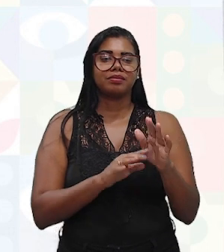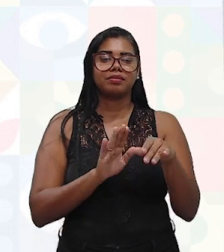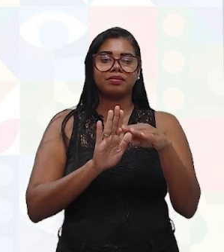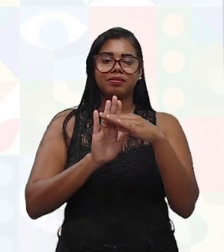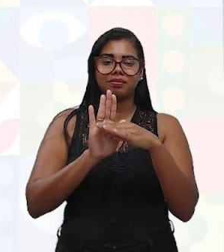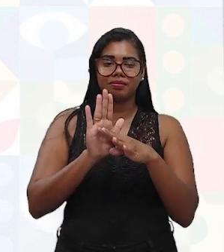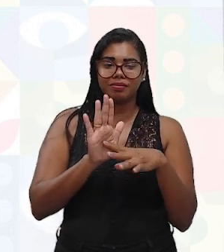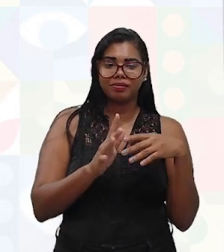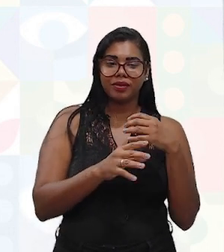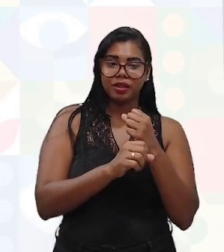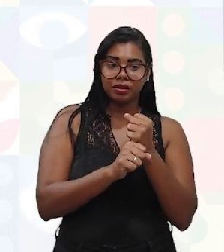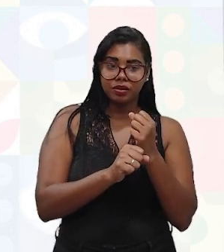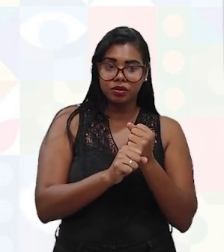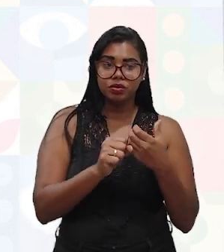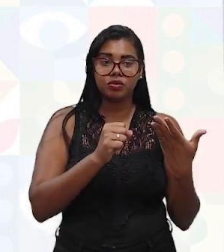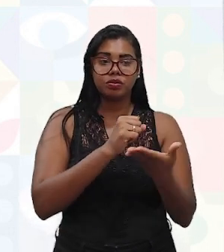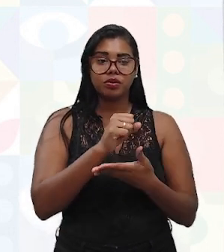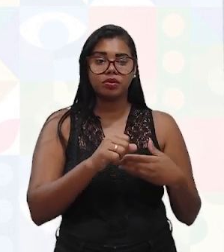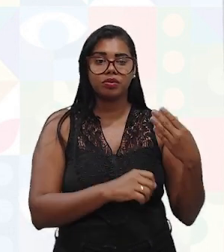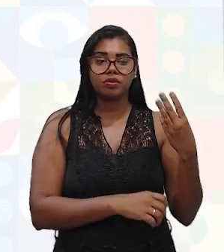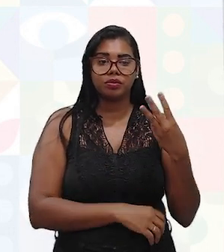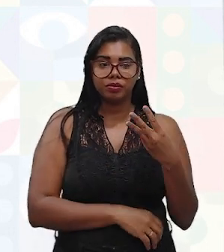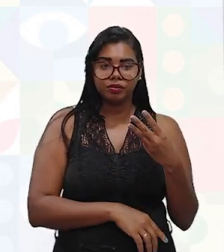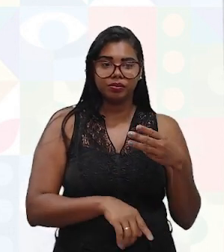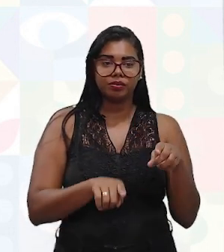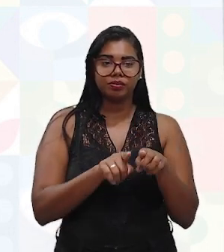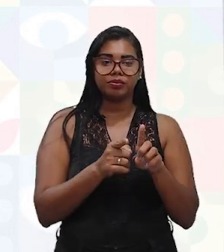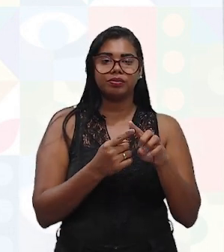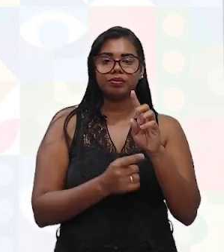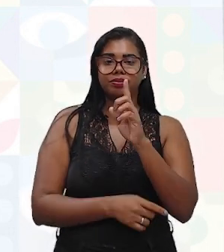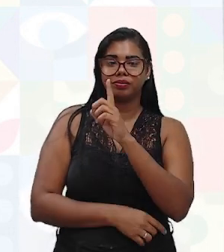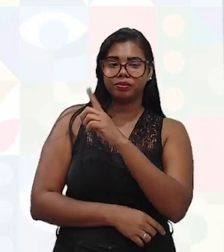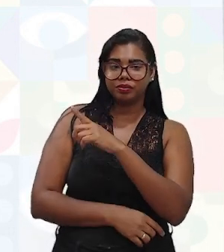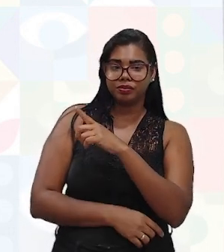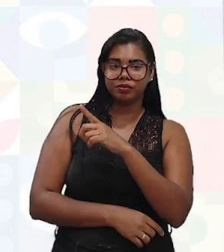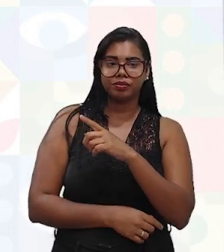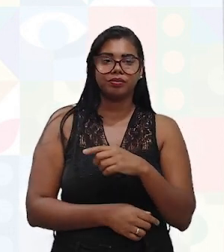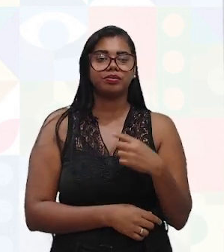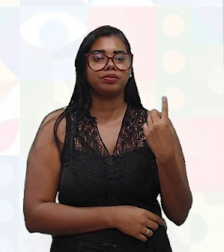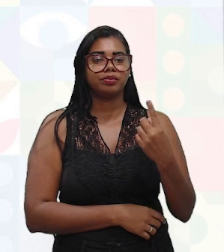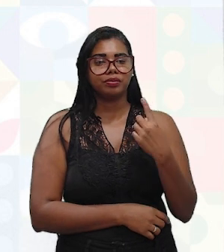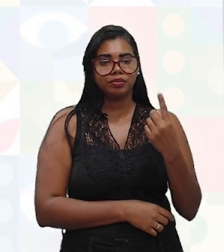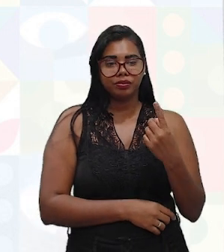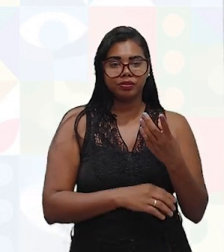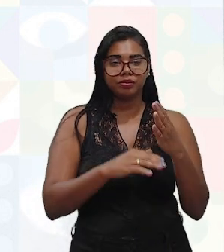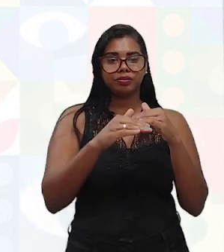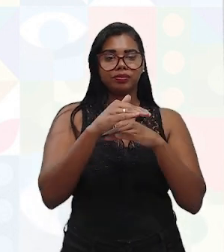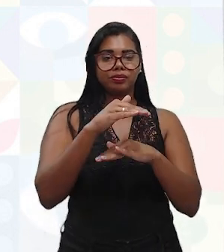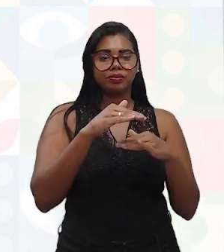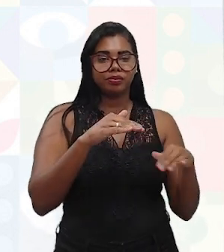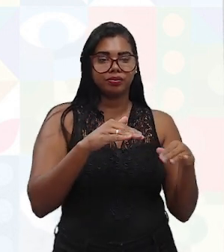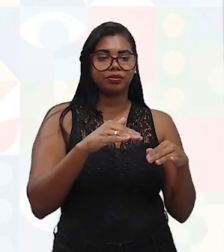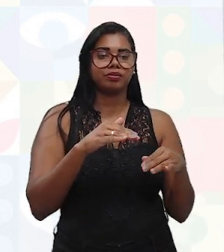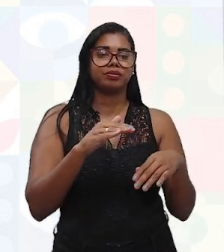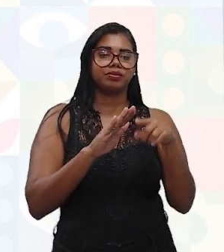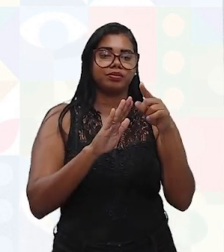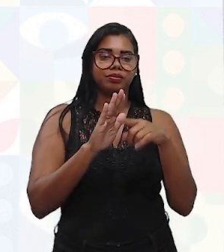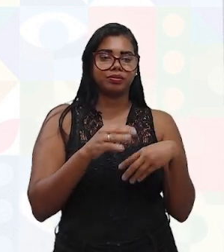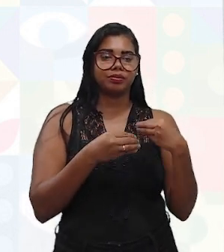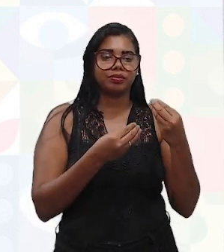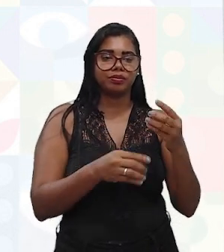É calculado com base em 3 variáveis principais: custo unitário, custo anual de armazenagem e demanda anual do